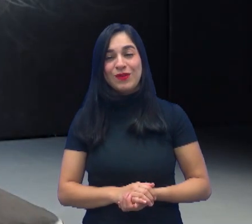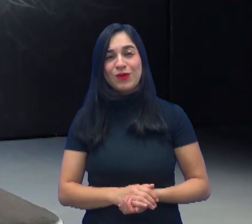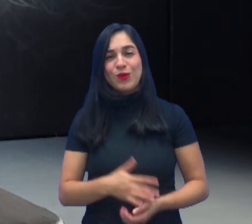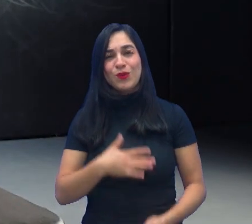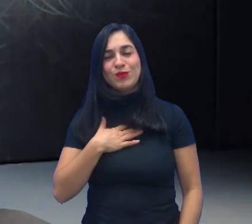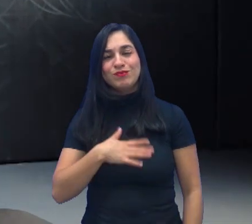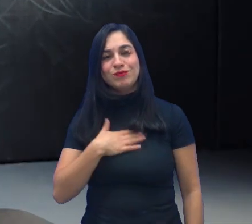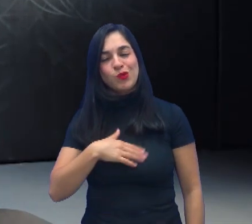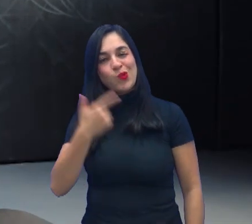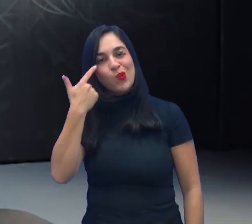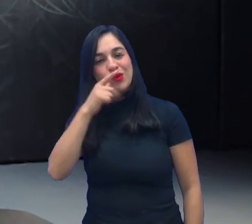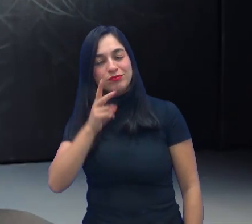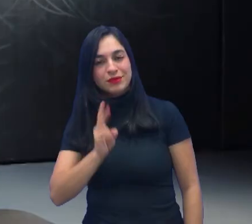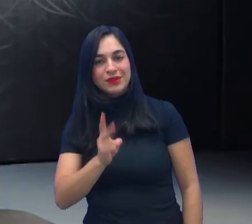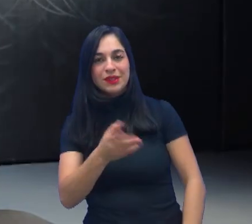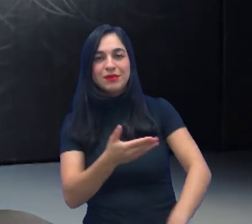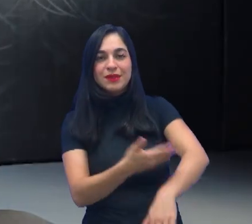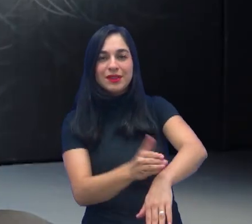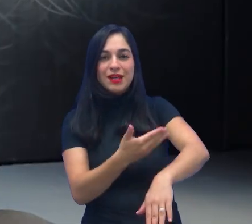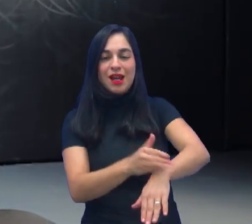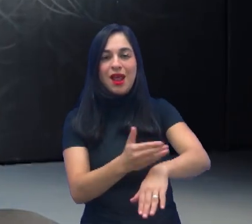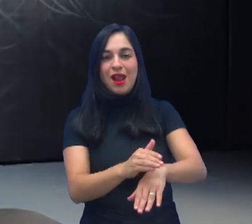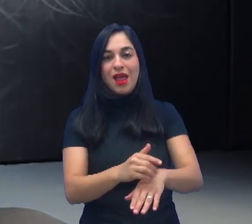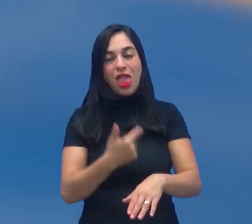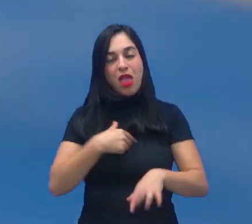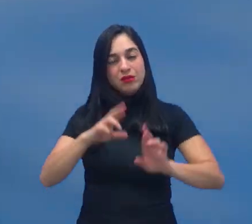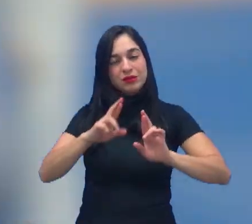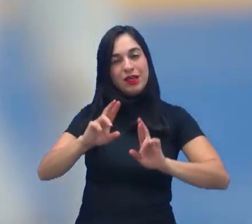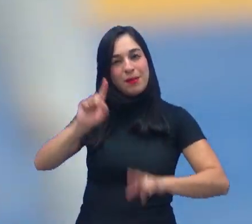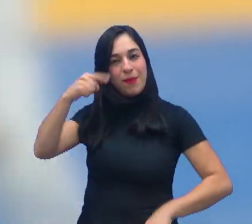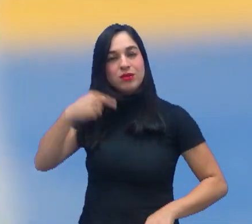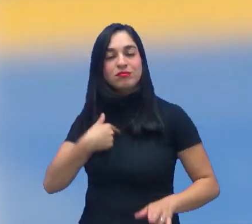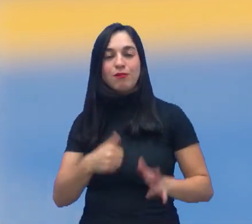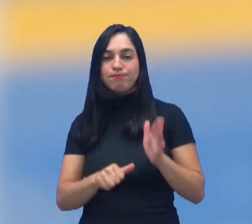continuar treinando e conseguir o primeiro lugar no próximo campeonato.